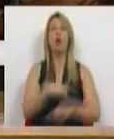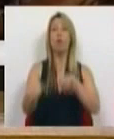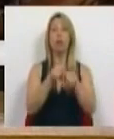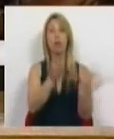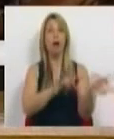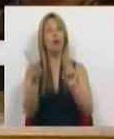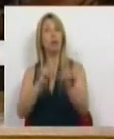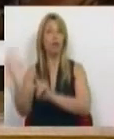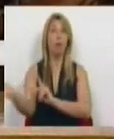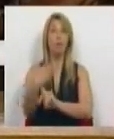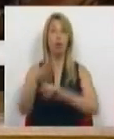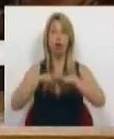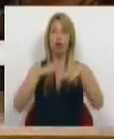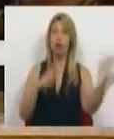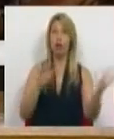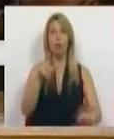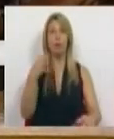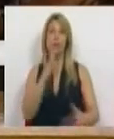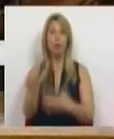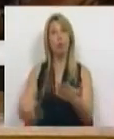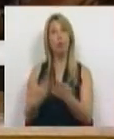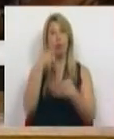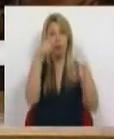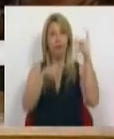e de esquerda que o PCP propõe ao povo português.